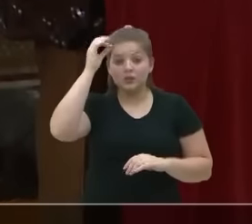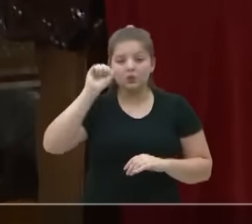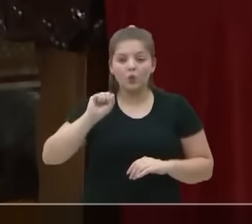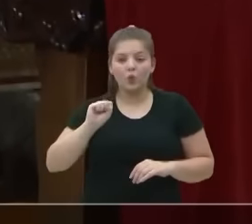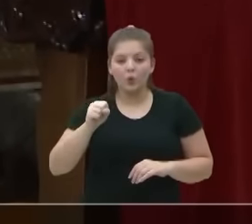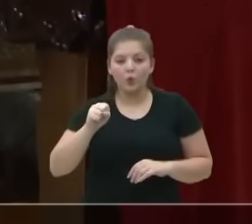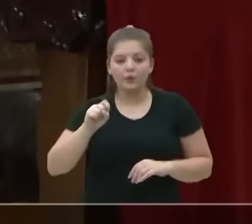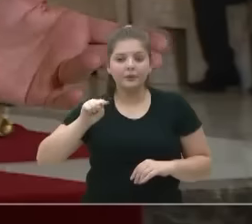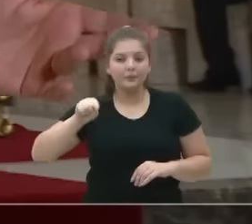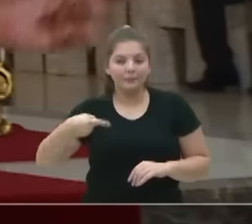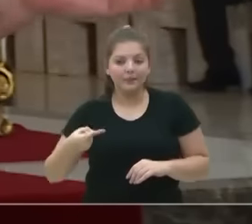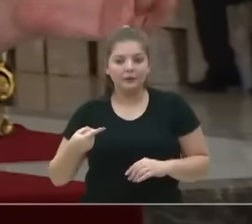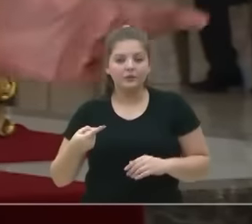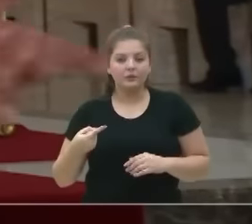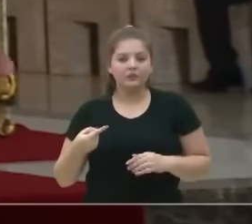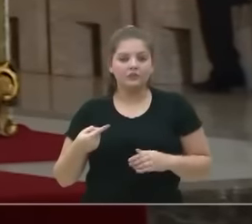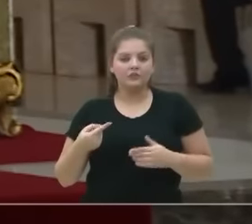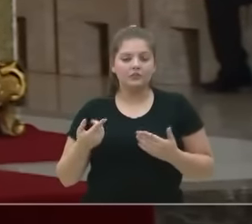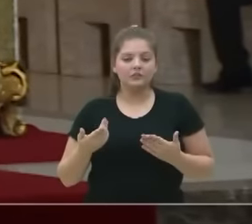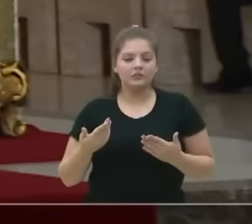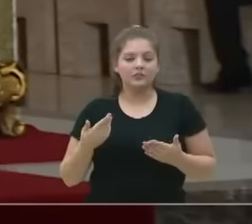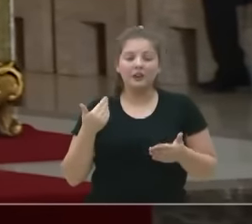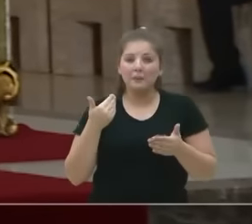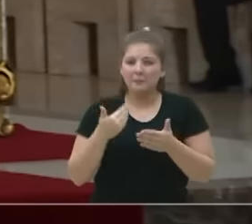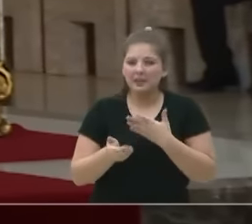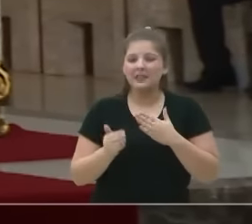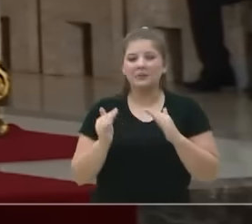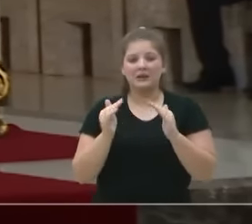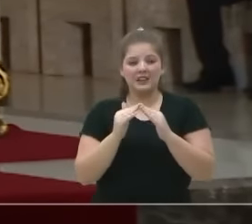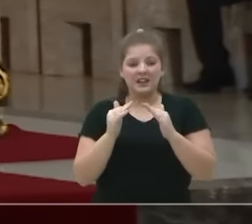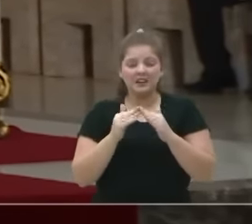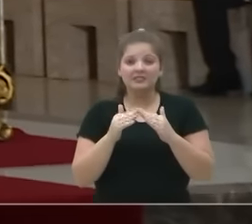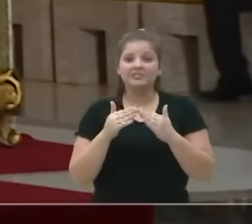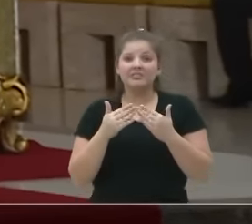6 meses, ué, mas quem perdeu a casa já teve de volta?